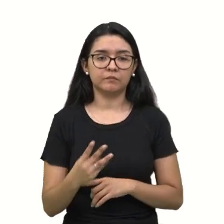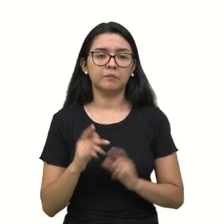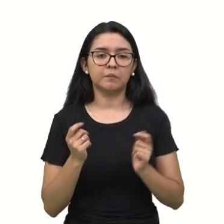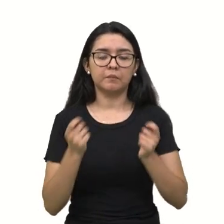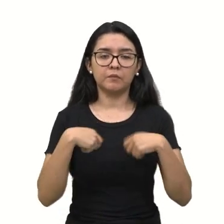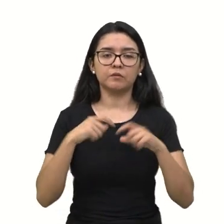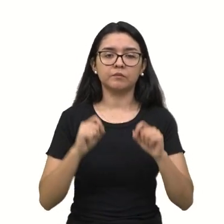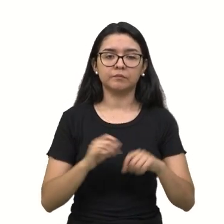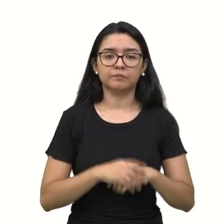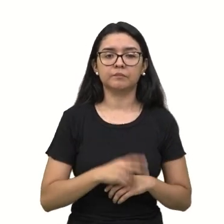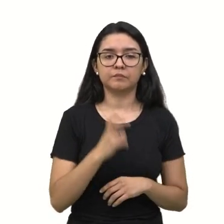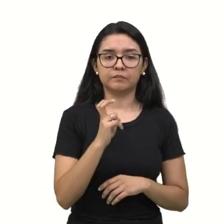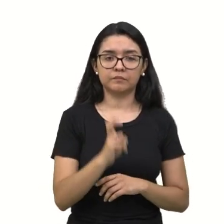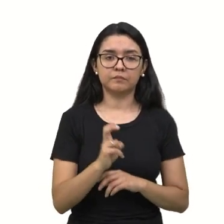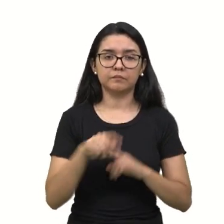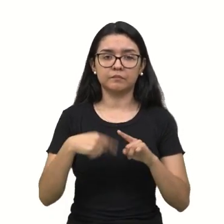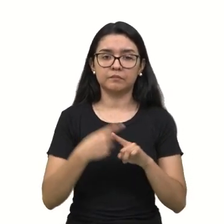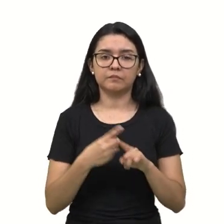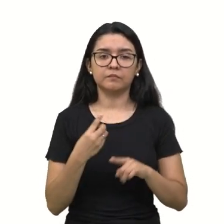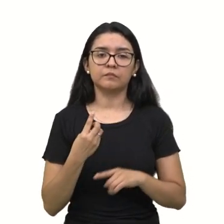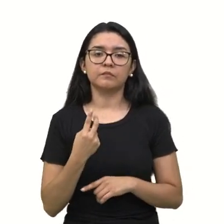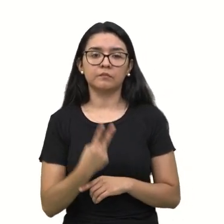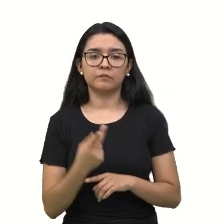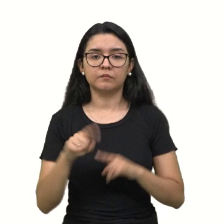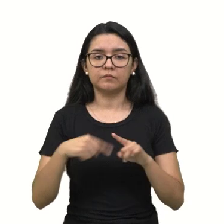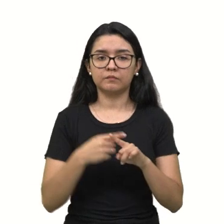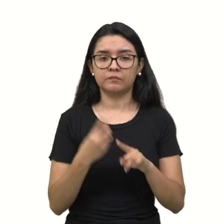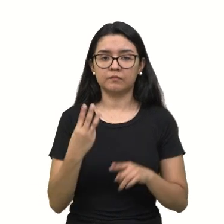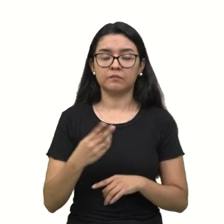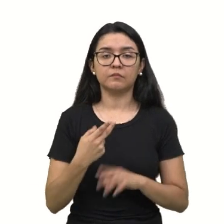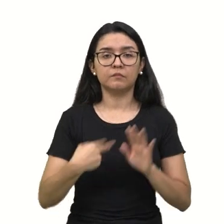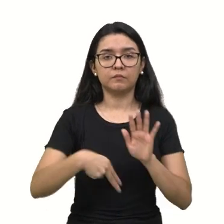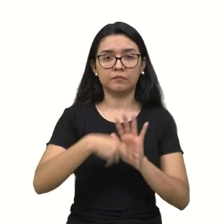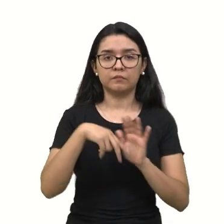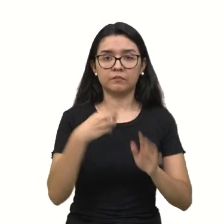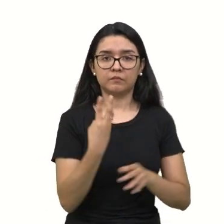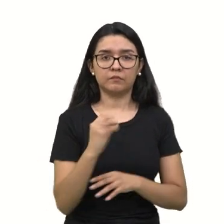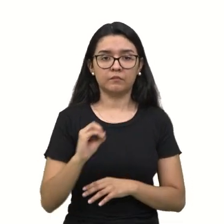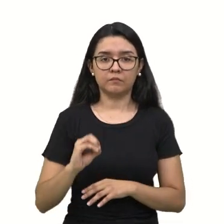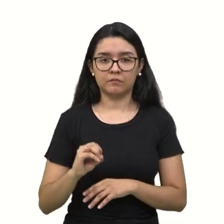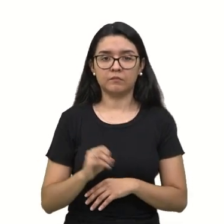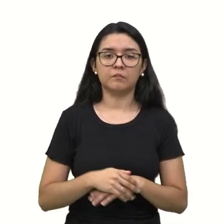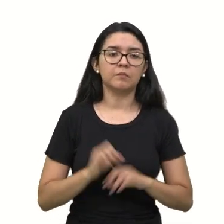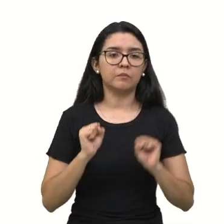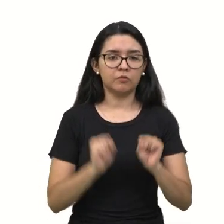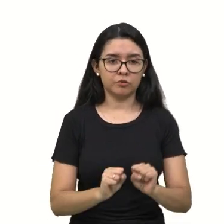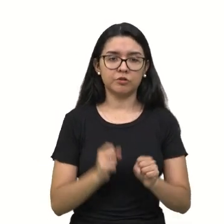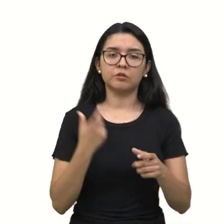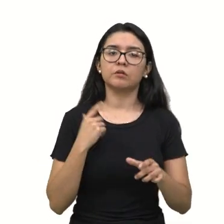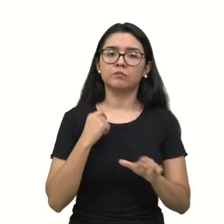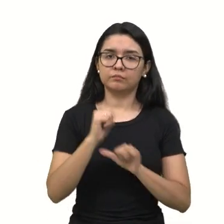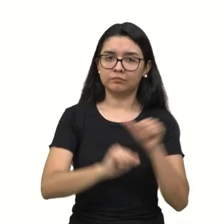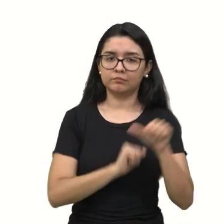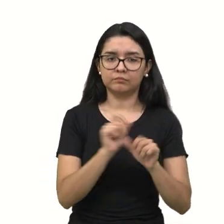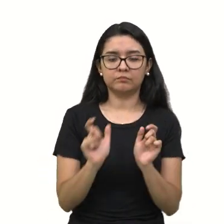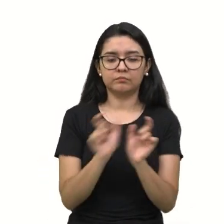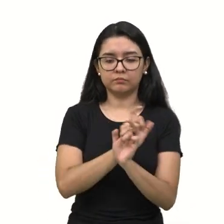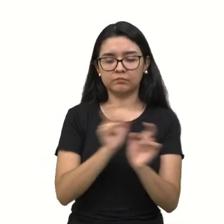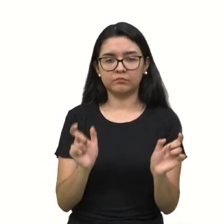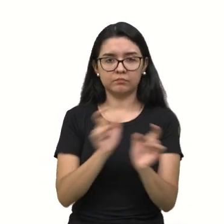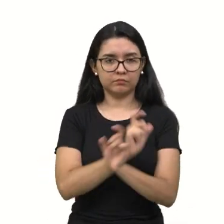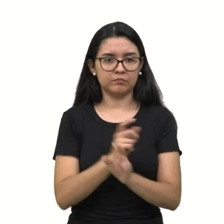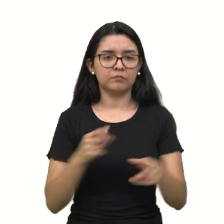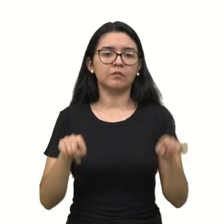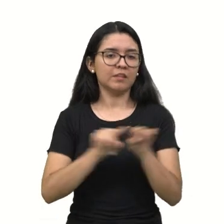5 vezes 2, 10. 10 vezes 3, 30. Poderia pegar 2 vezes 3, 6. 6 vezes 5 também